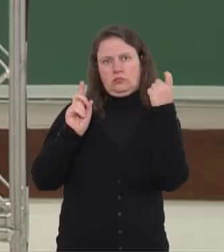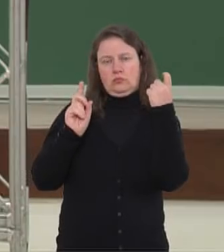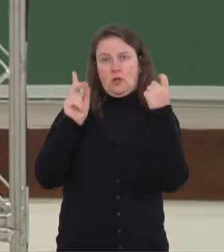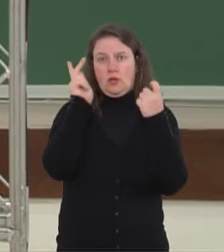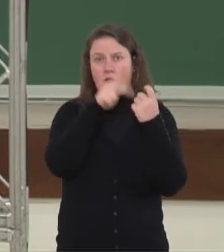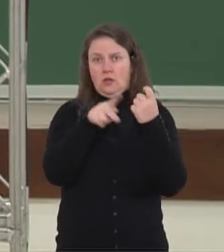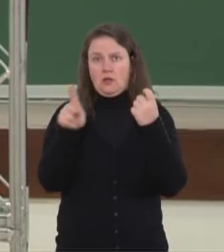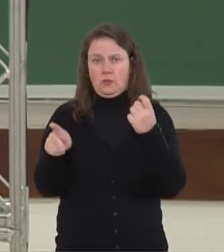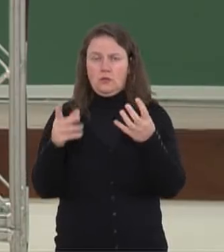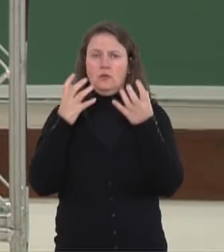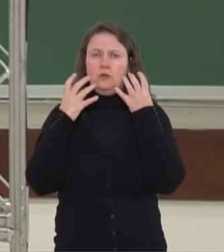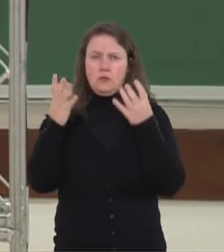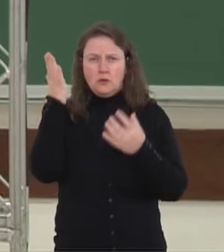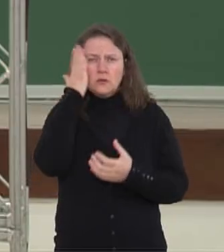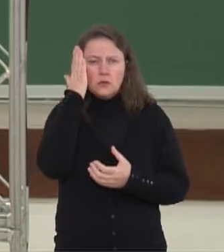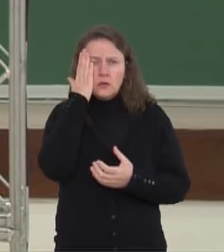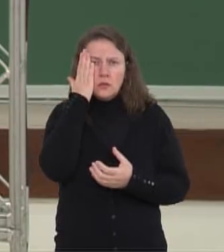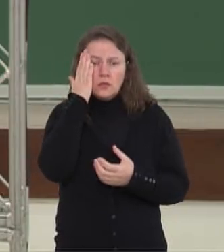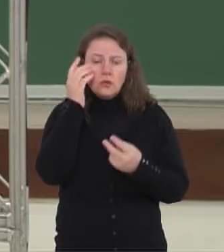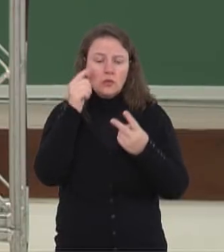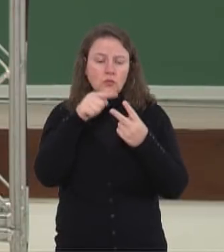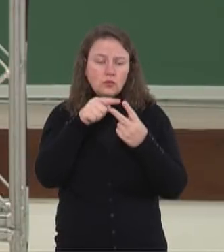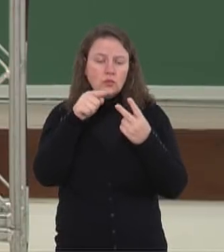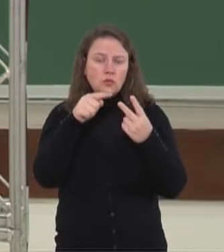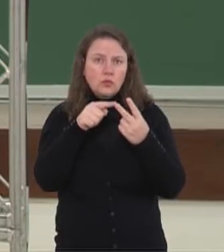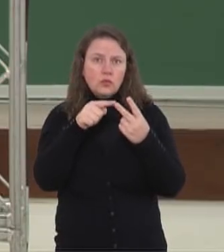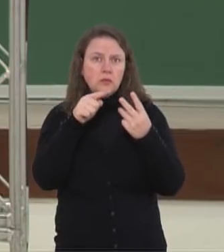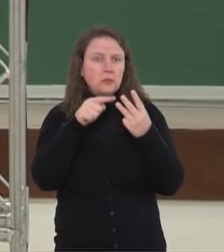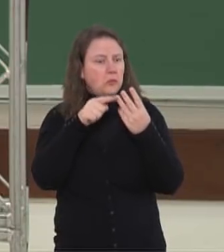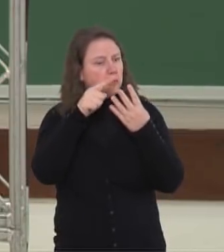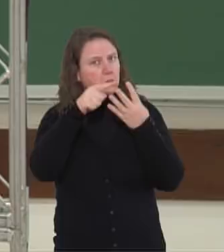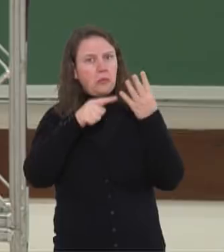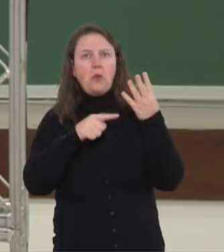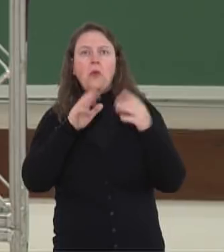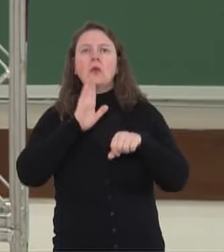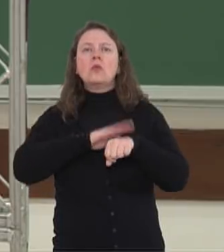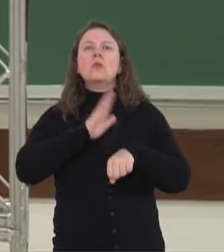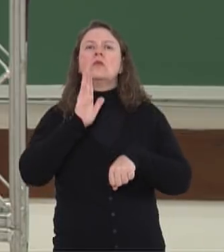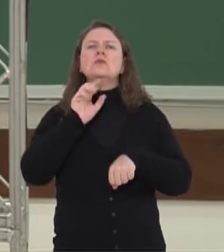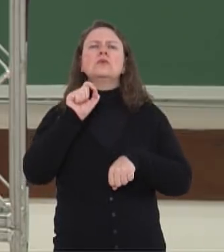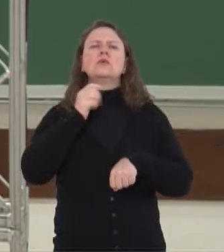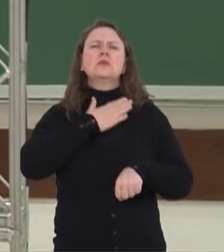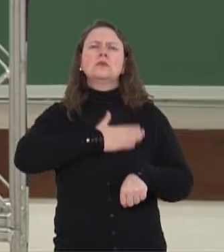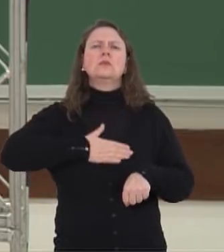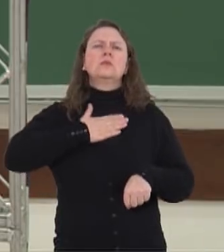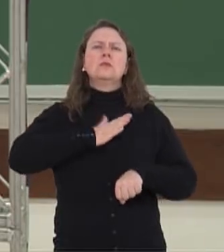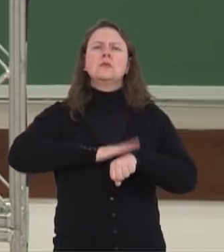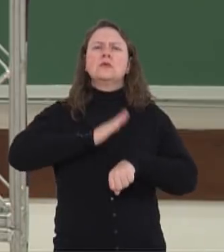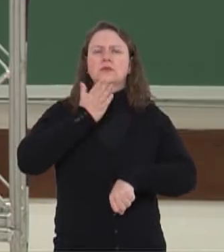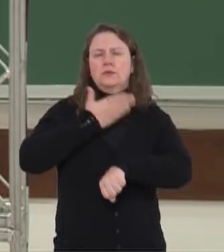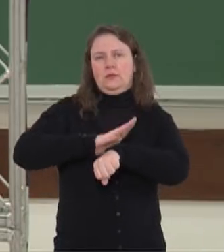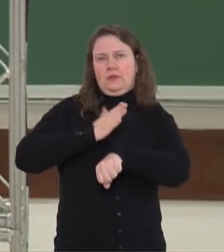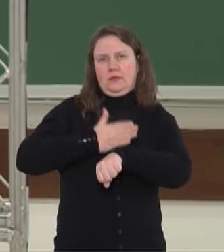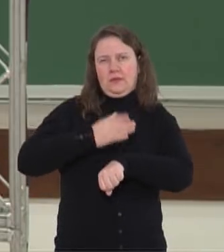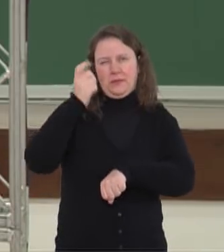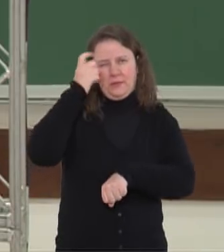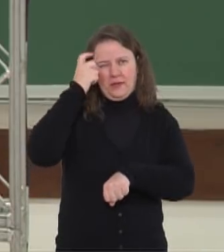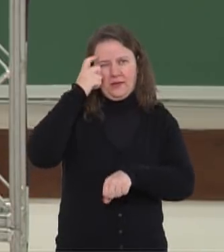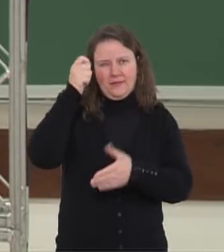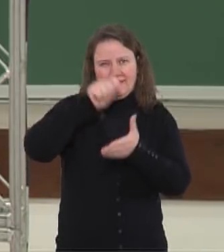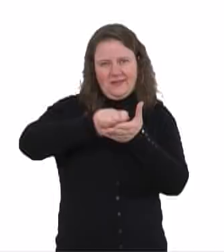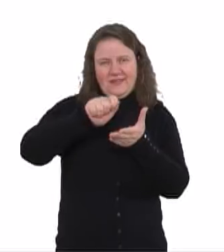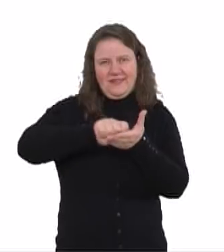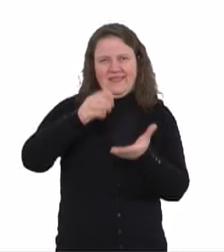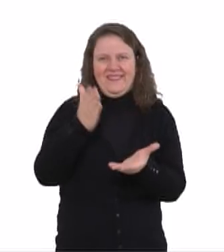fazer. Eu quero saber de duas ou mais atividades. Pense aí um pouquinho e escreva no seu